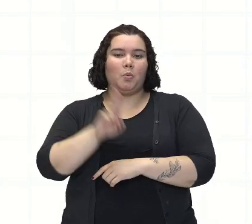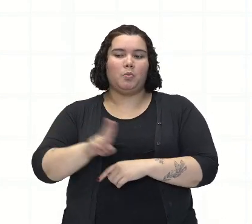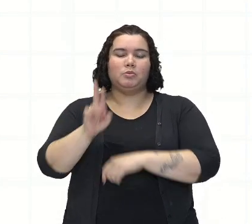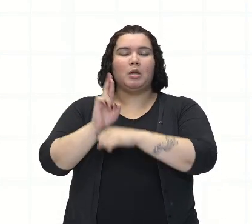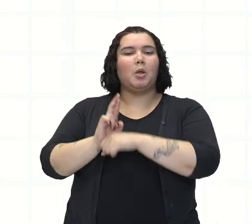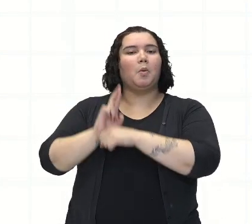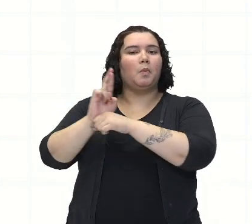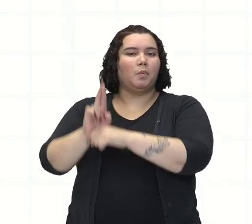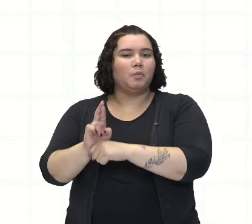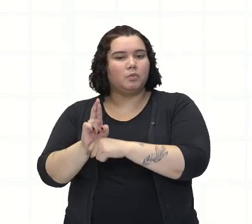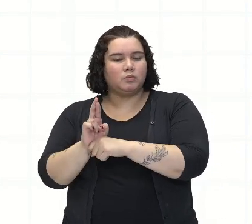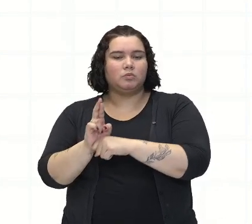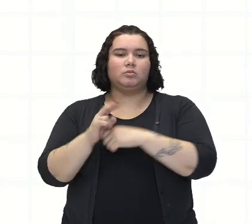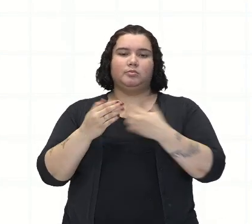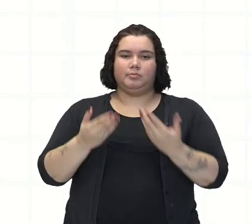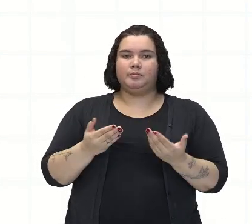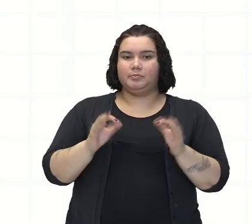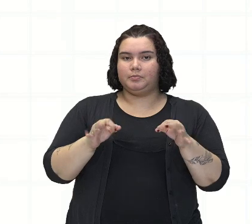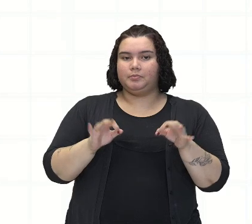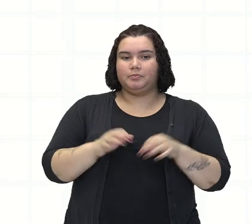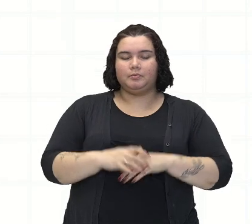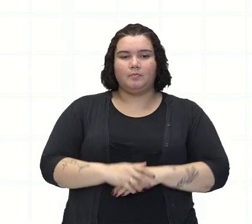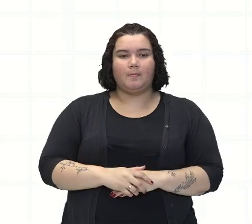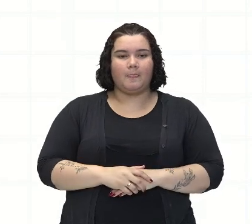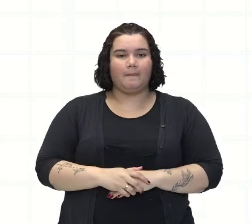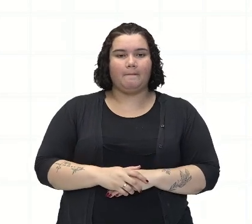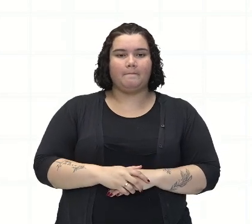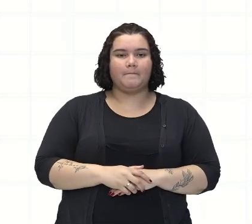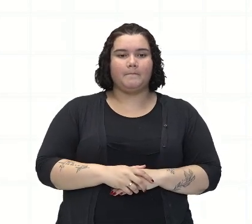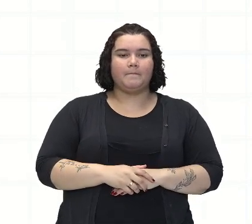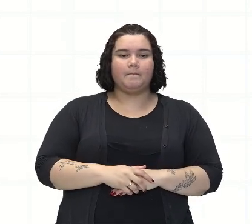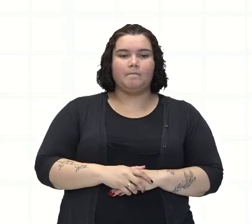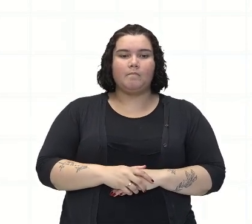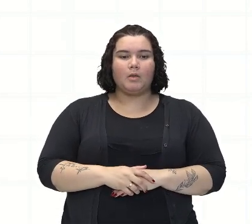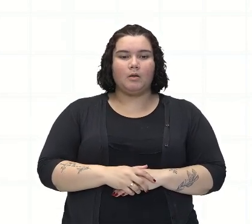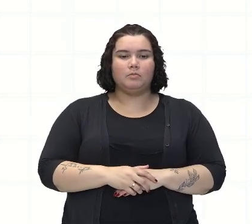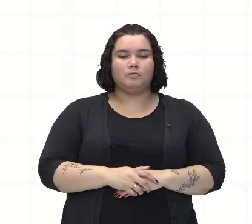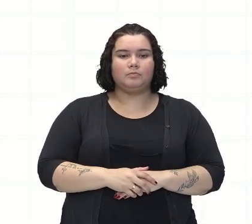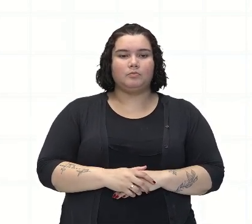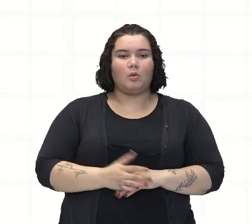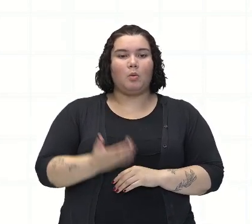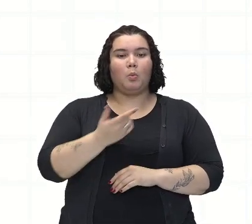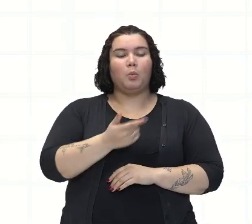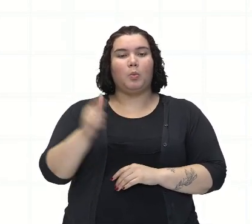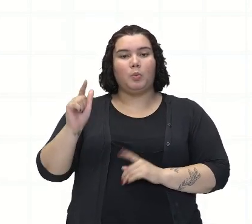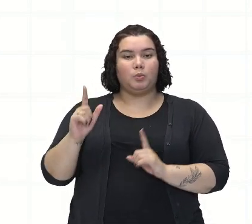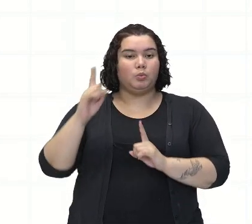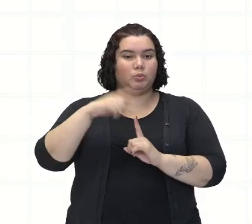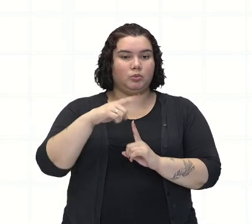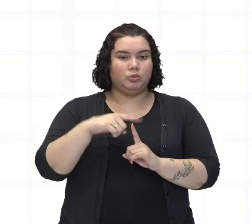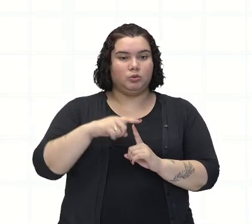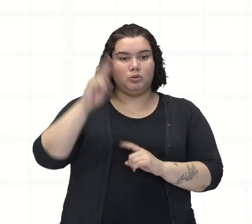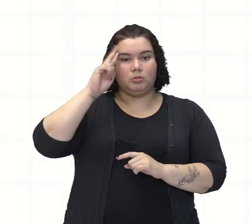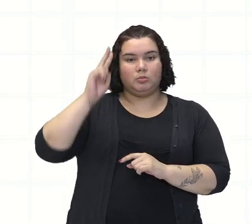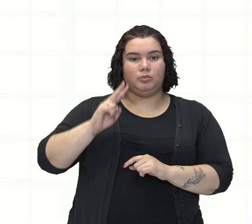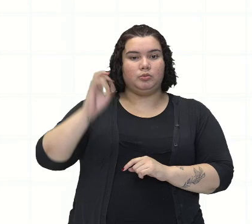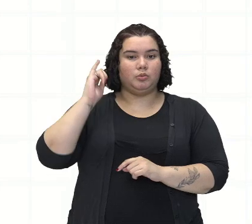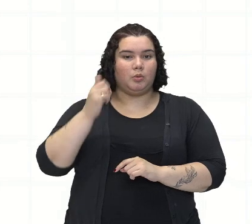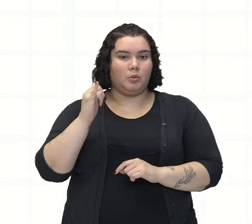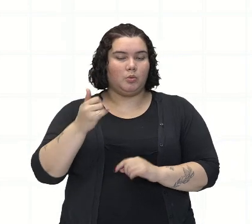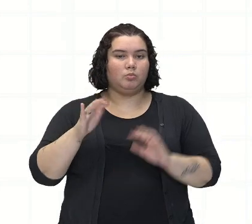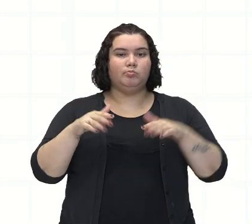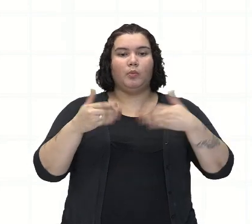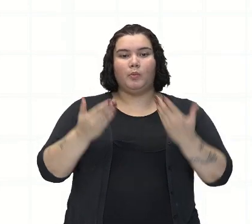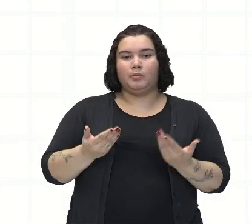para fazer, beleza? Continuando os nossos tipos de conto ainda,